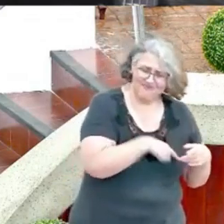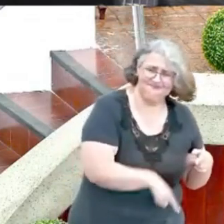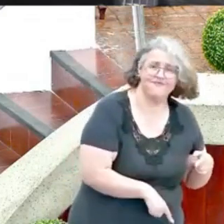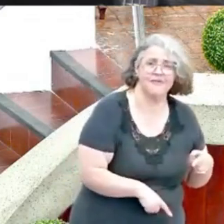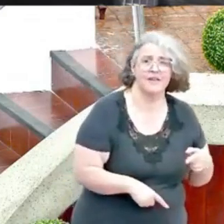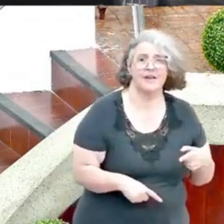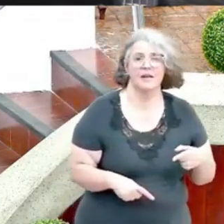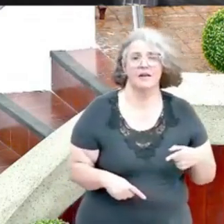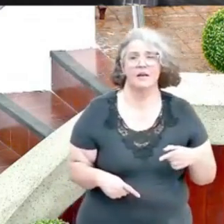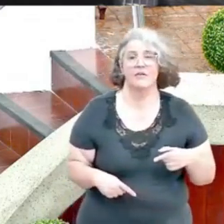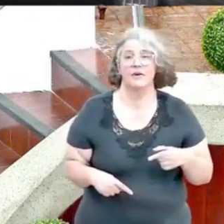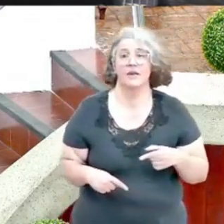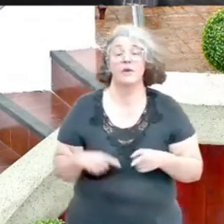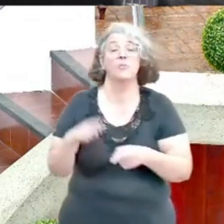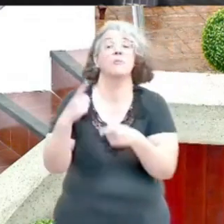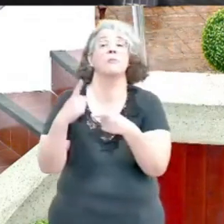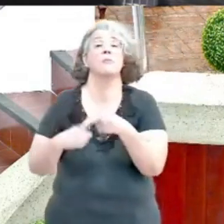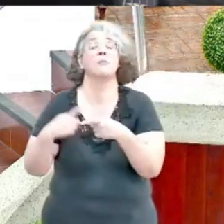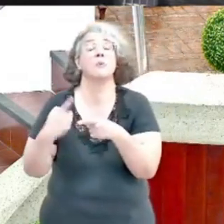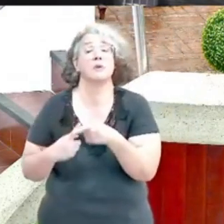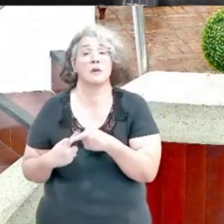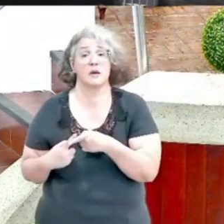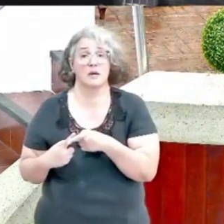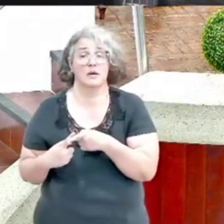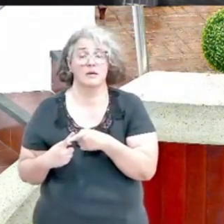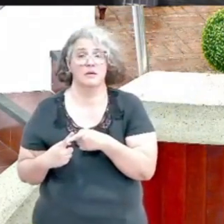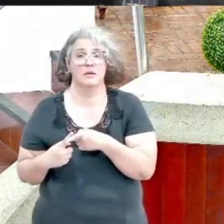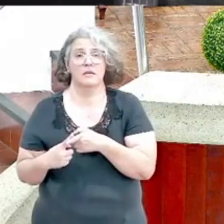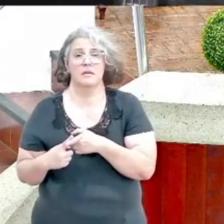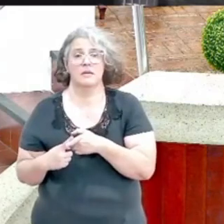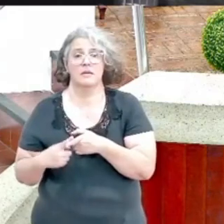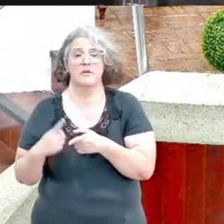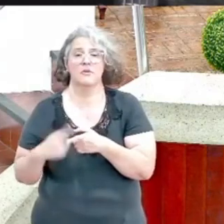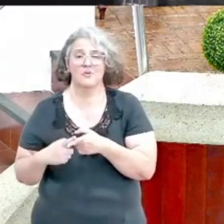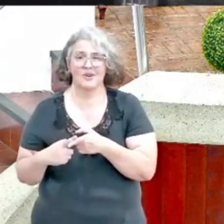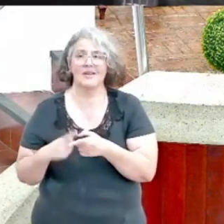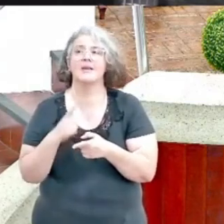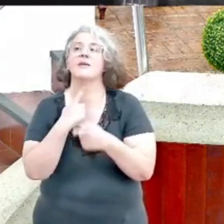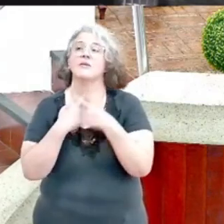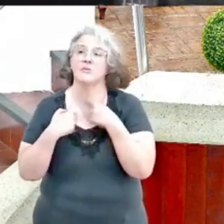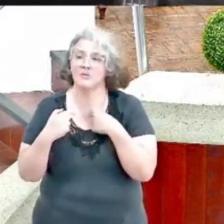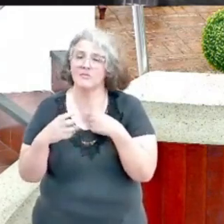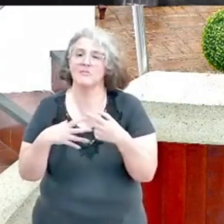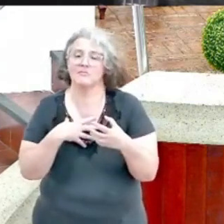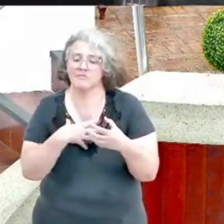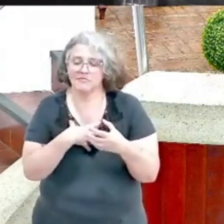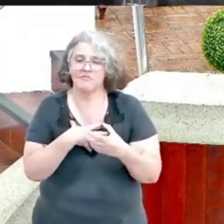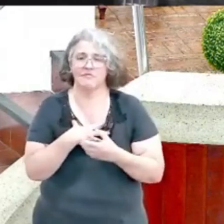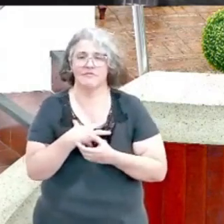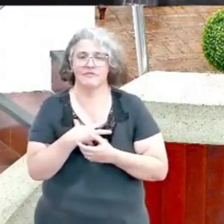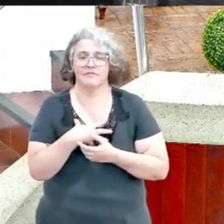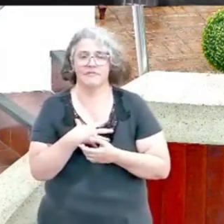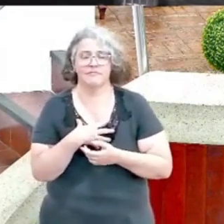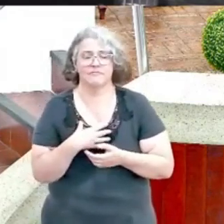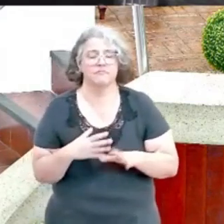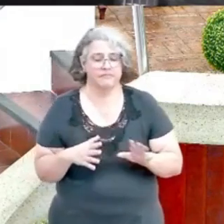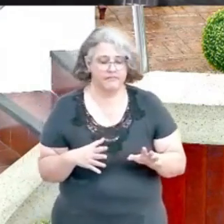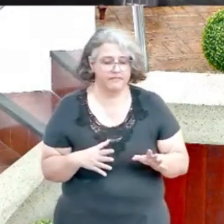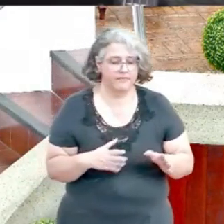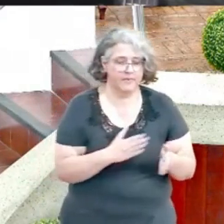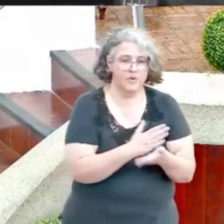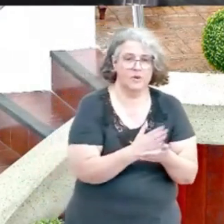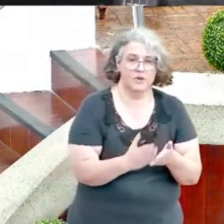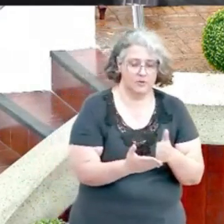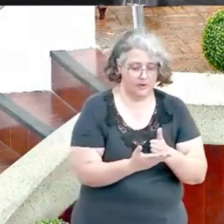do motivo pelo qual ele tinha esse desejo intenso. Comecemos então falando